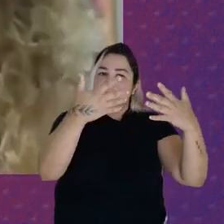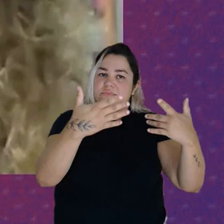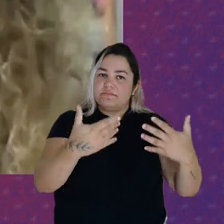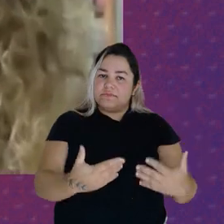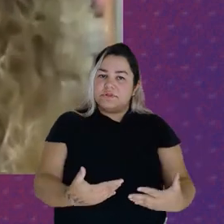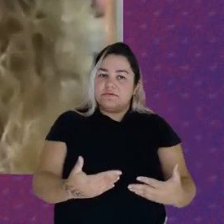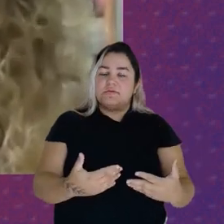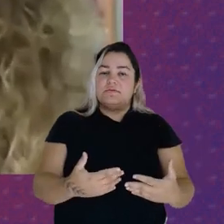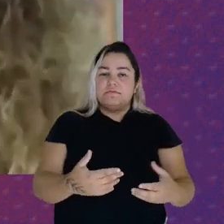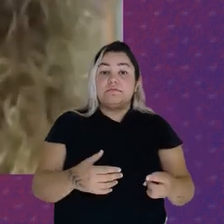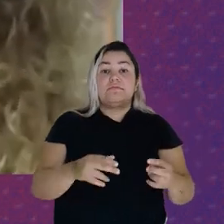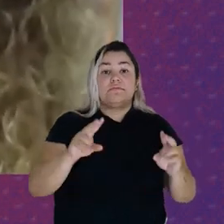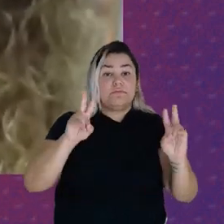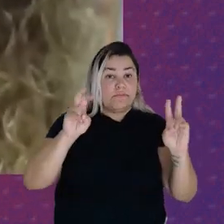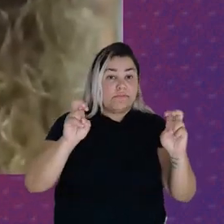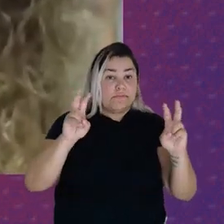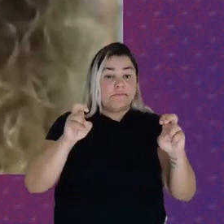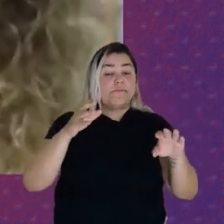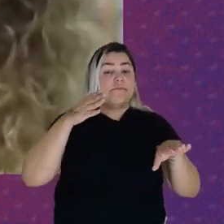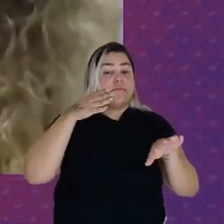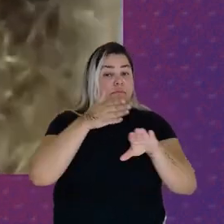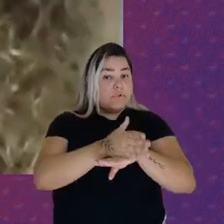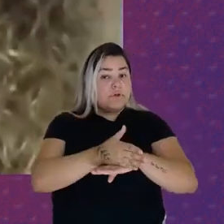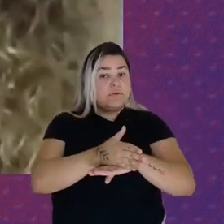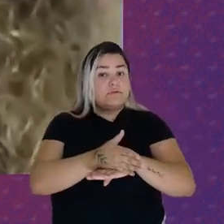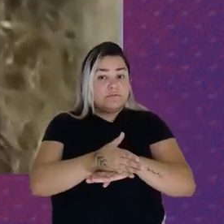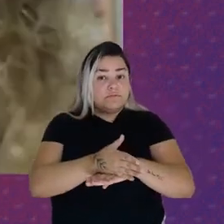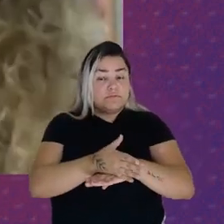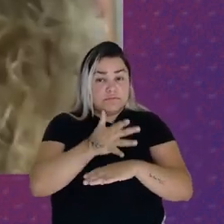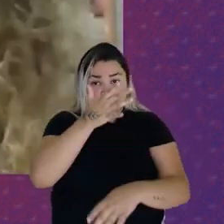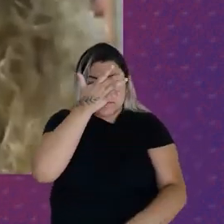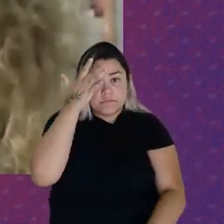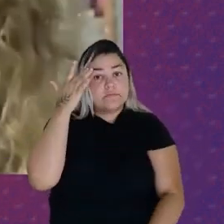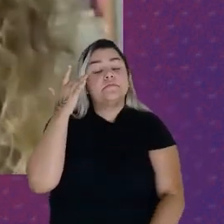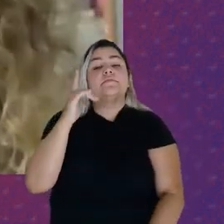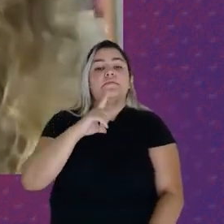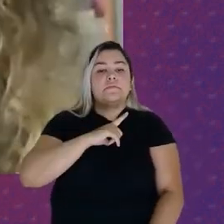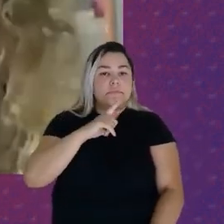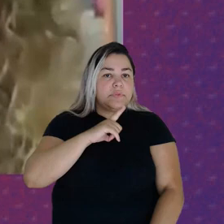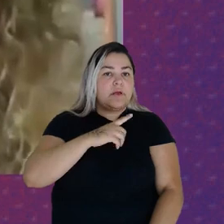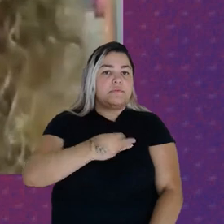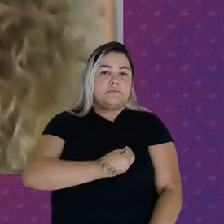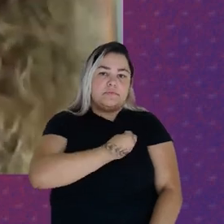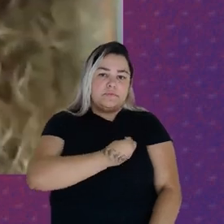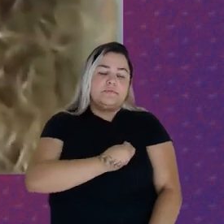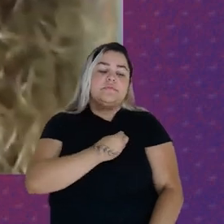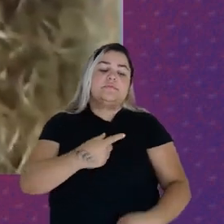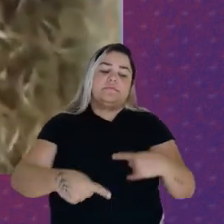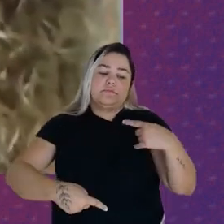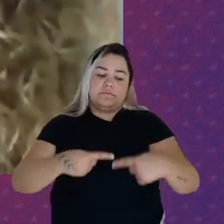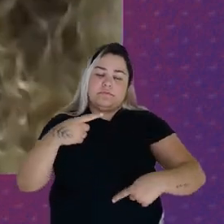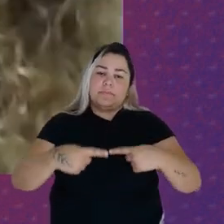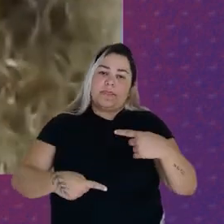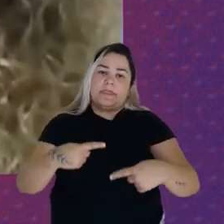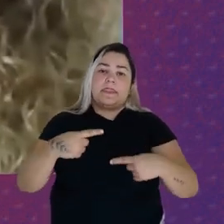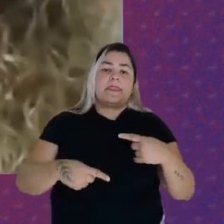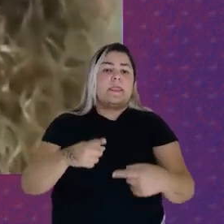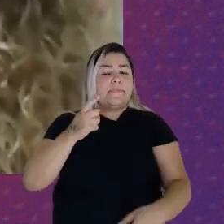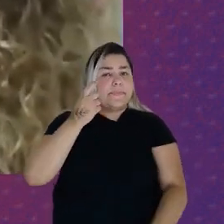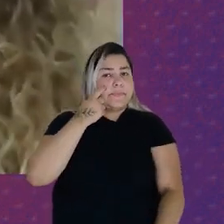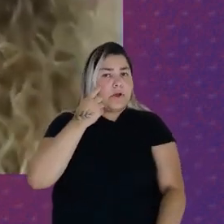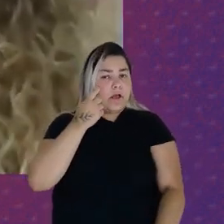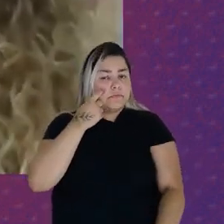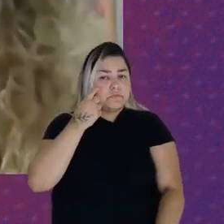esses termos às vezes não são muito acessíveis para quem está participando da política, e a gente tem que sempre tentar ser o mais inclusivo